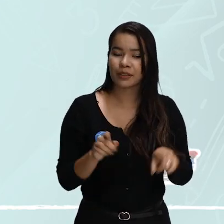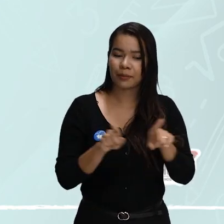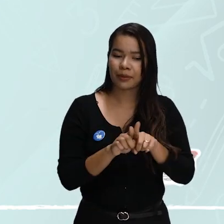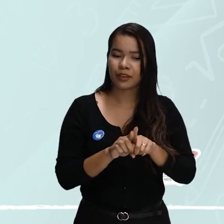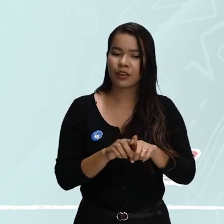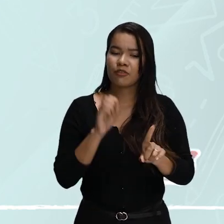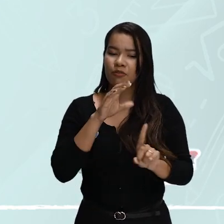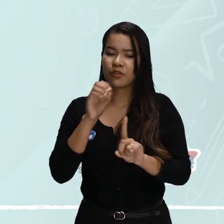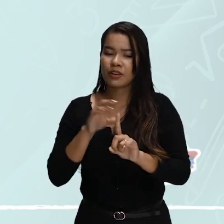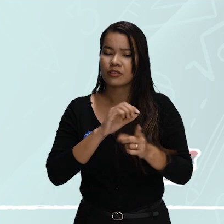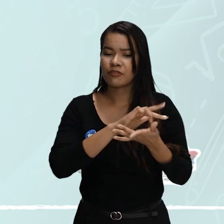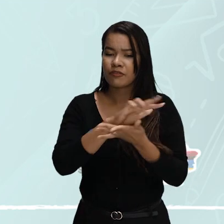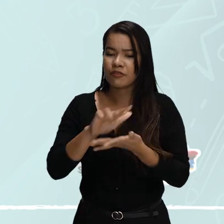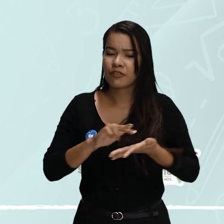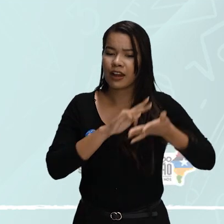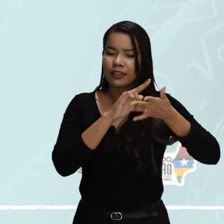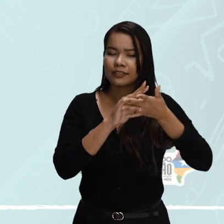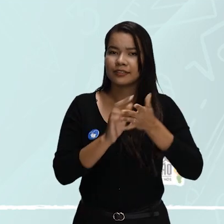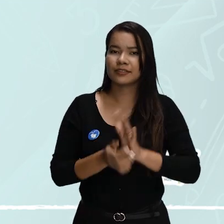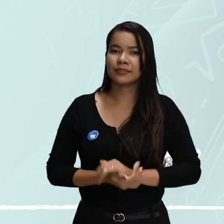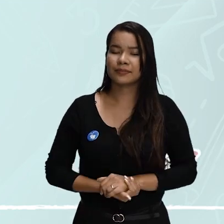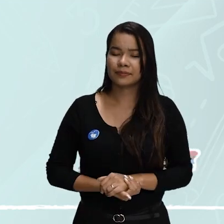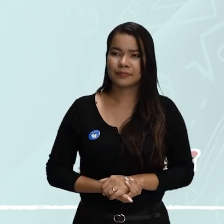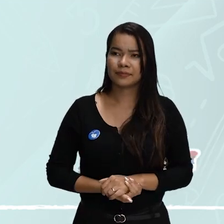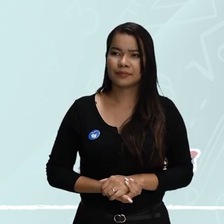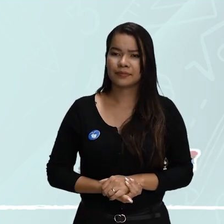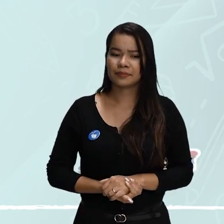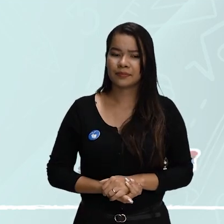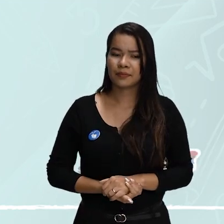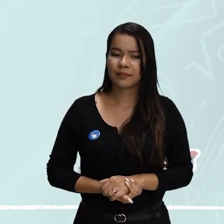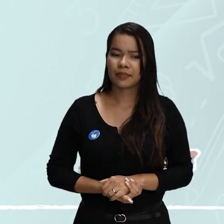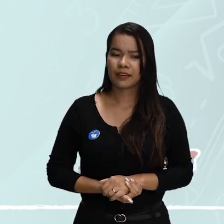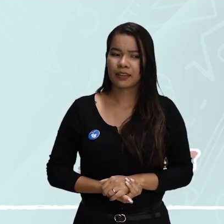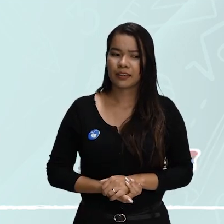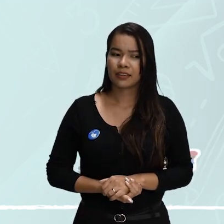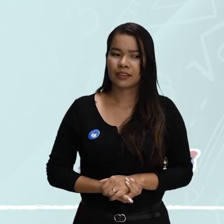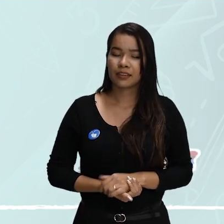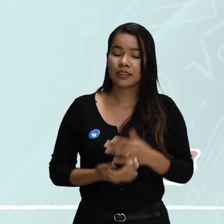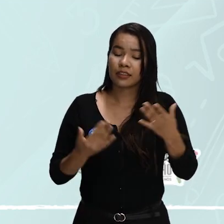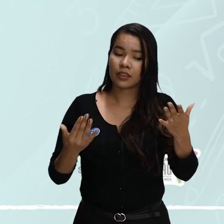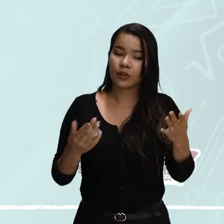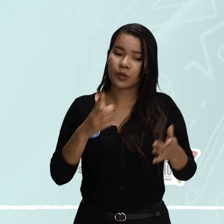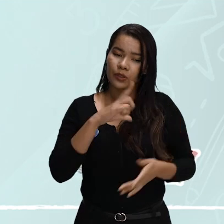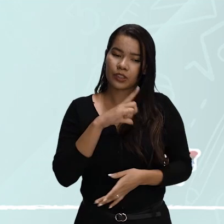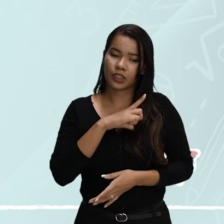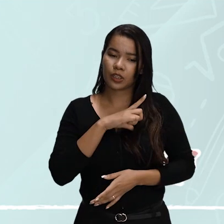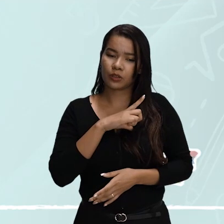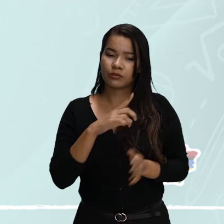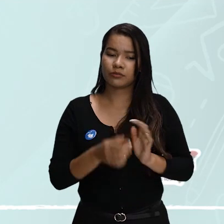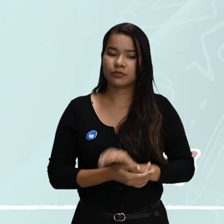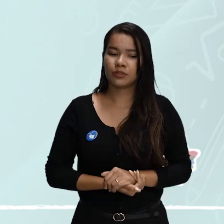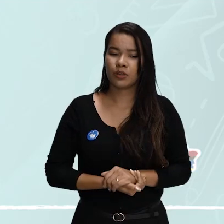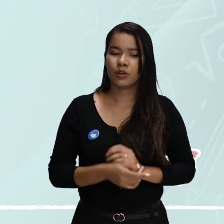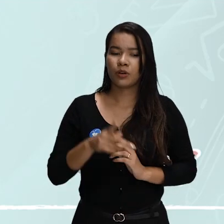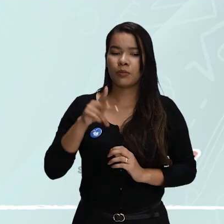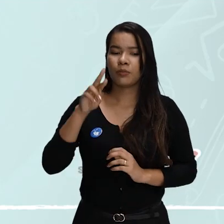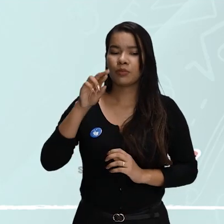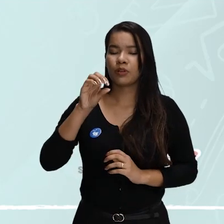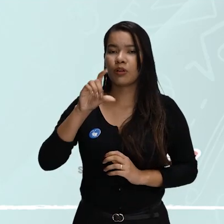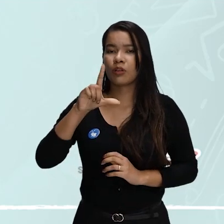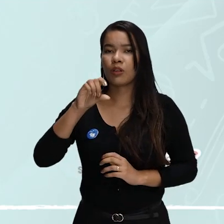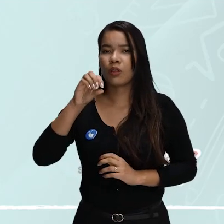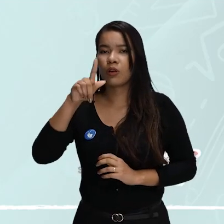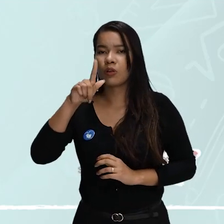escultura, arquitetura e música. Bom, aqui eu tenho o prólogo do